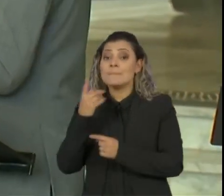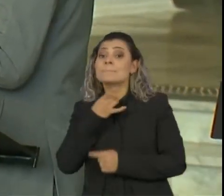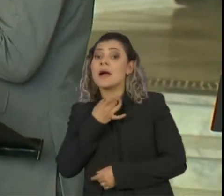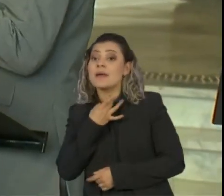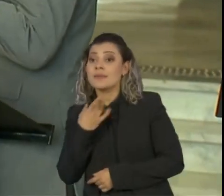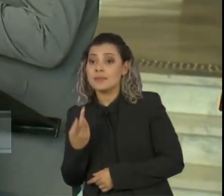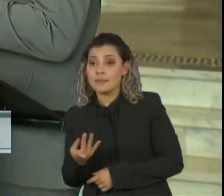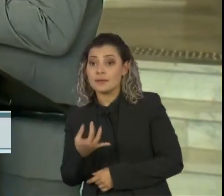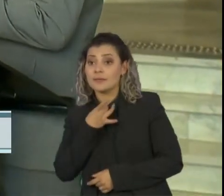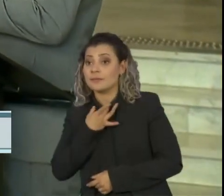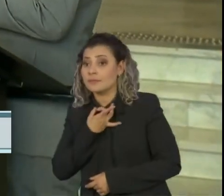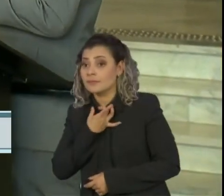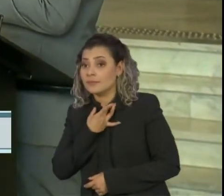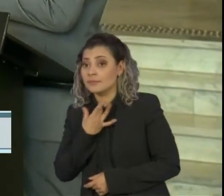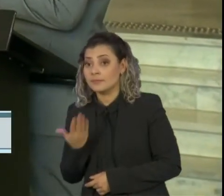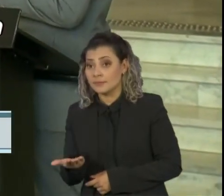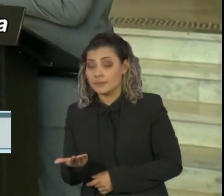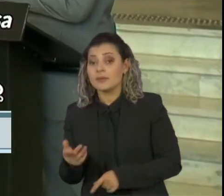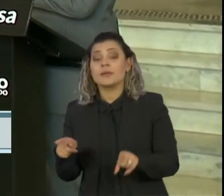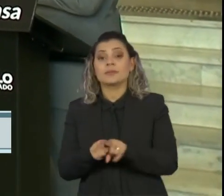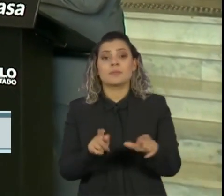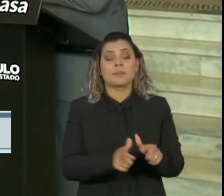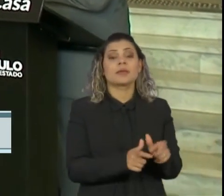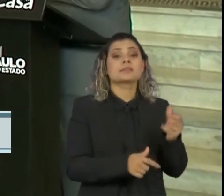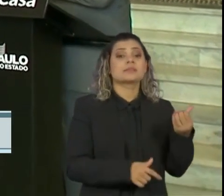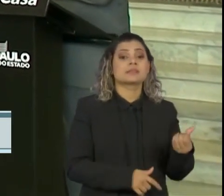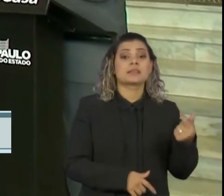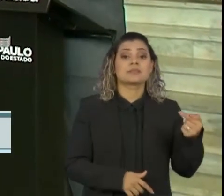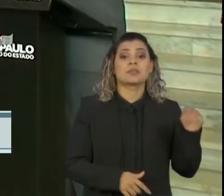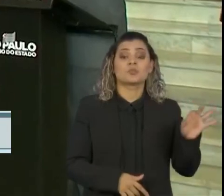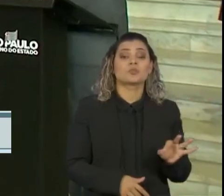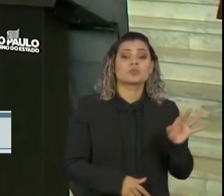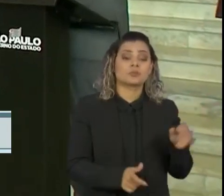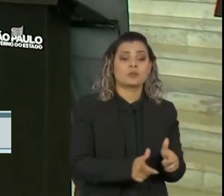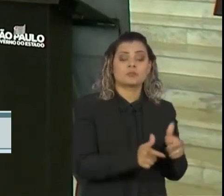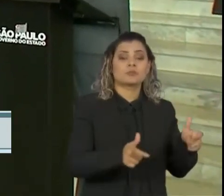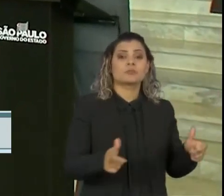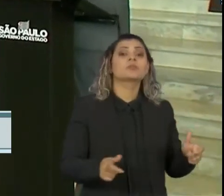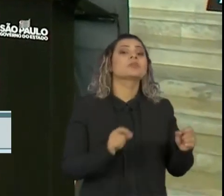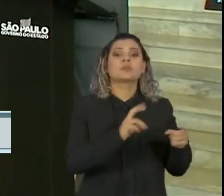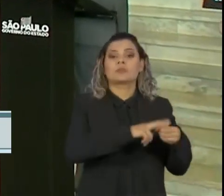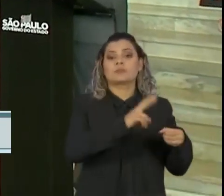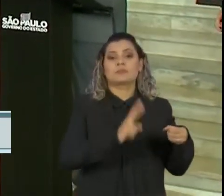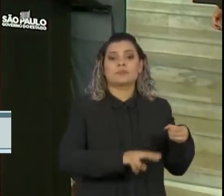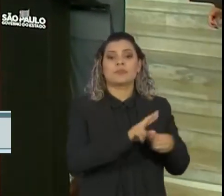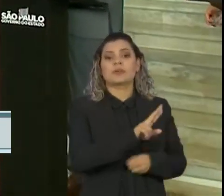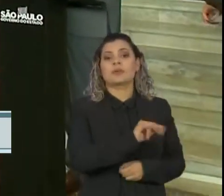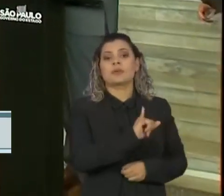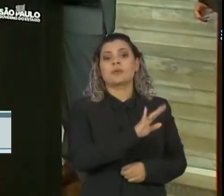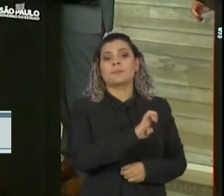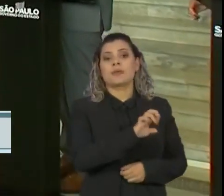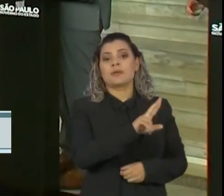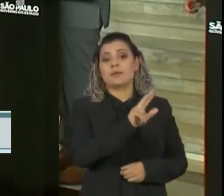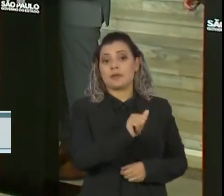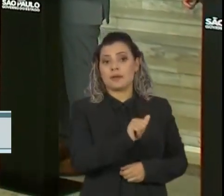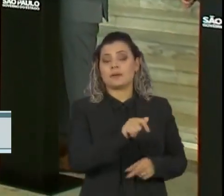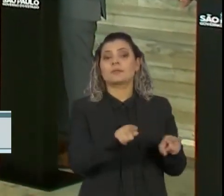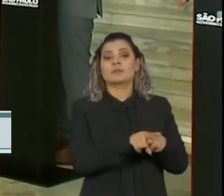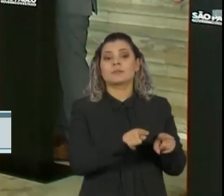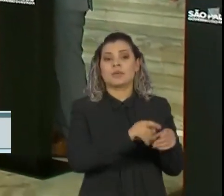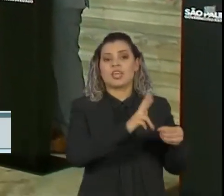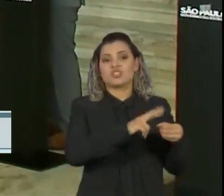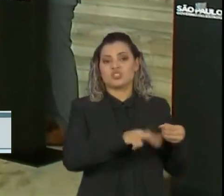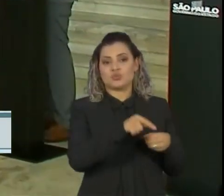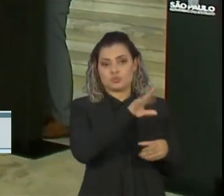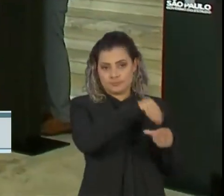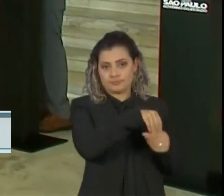Marília e crescimento de 67% na região do Vale do Ribeira, município de Registro.